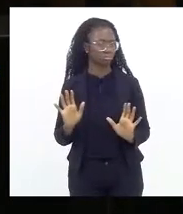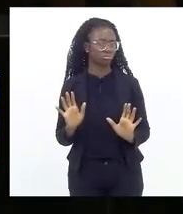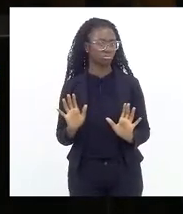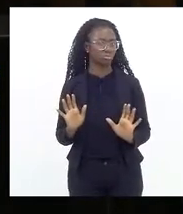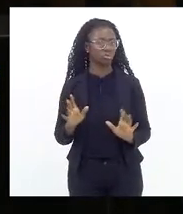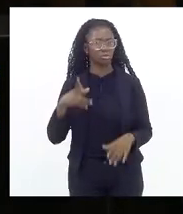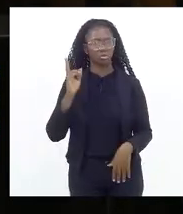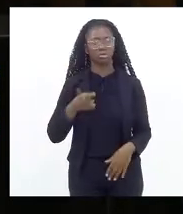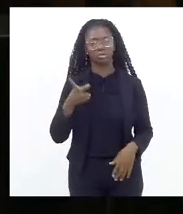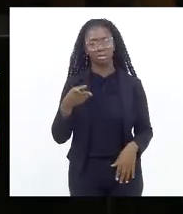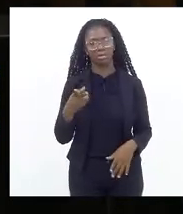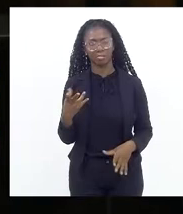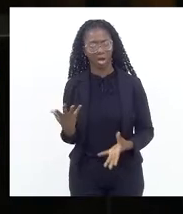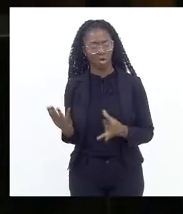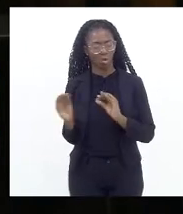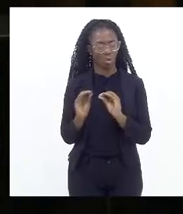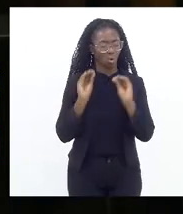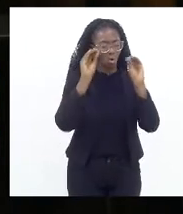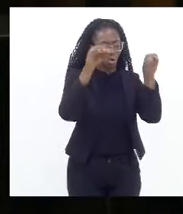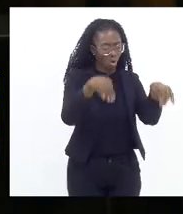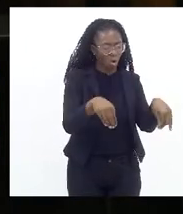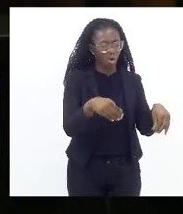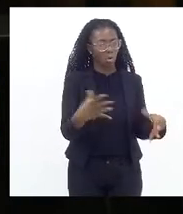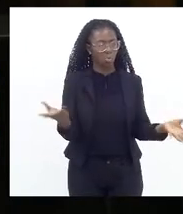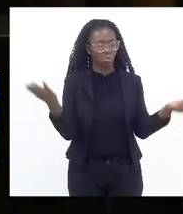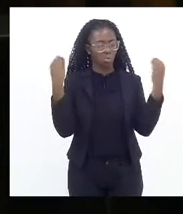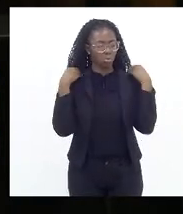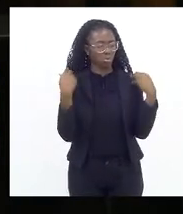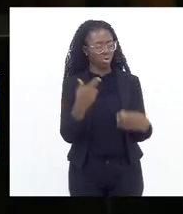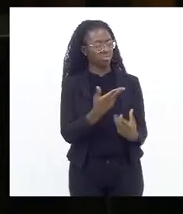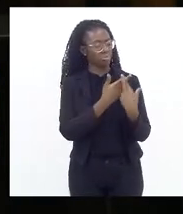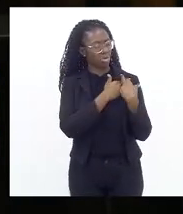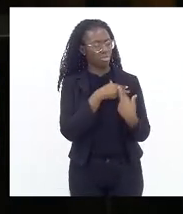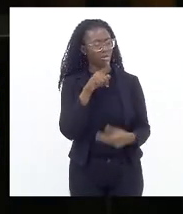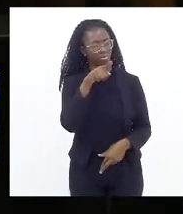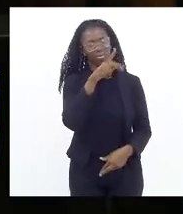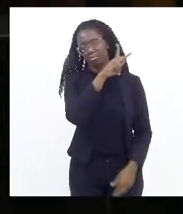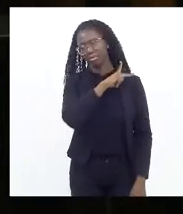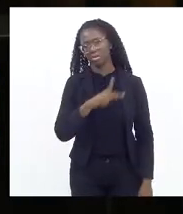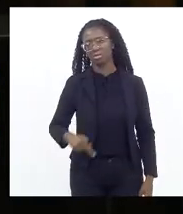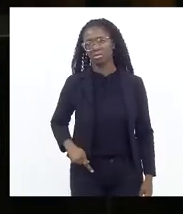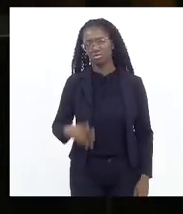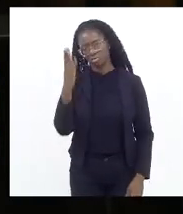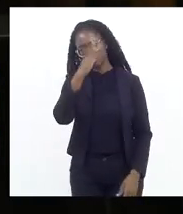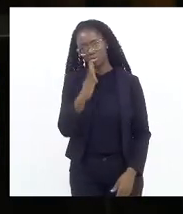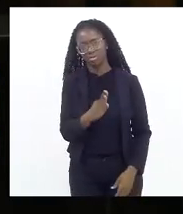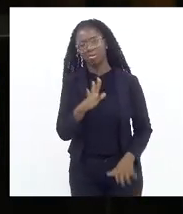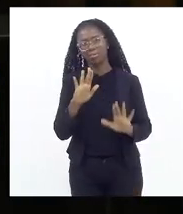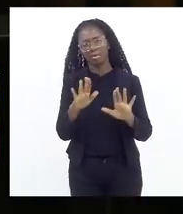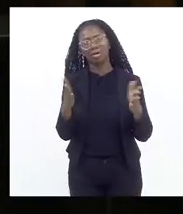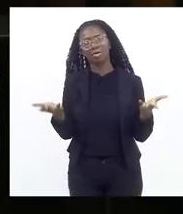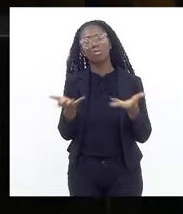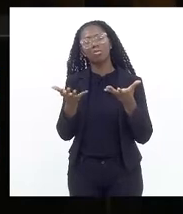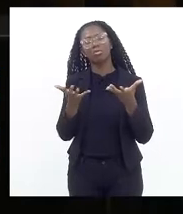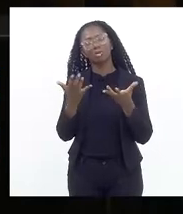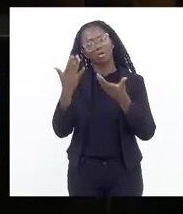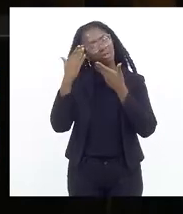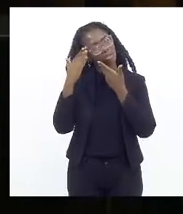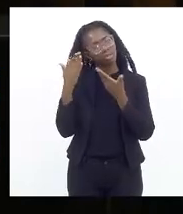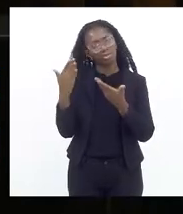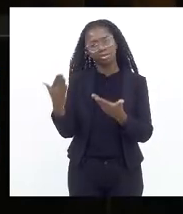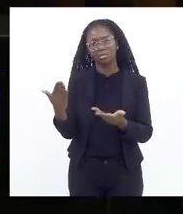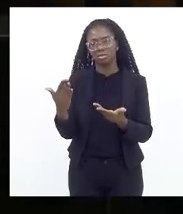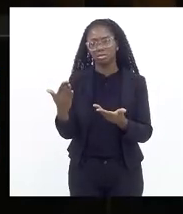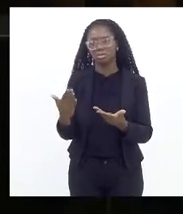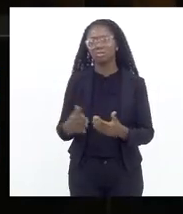momento é imputado uma responsabilidade somente no presidente da República. Então, eu queria agradecer e dizer